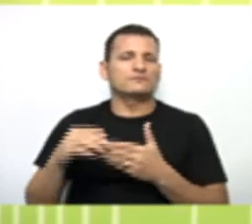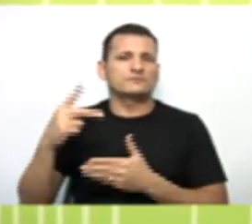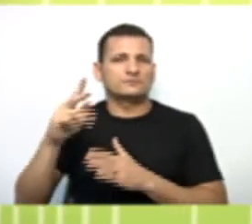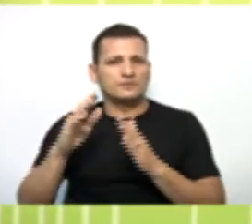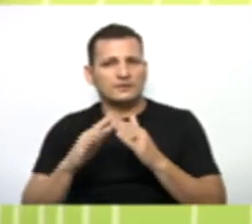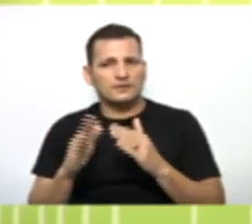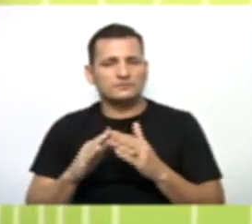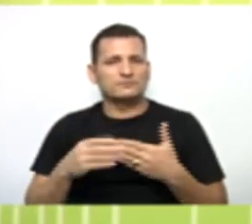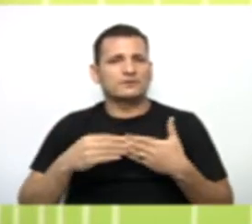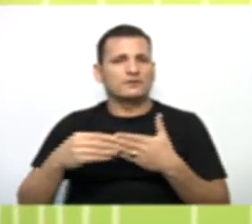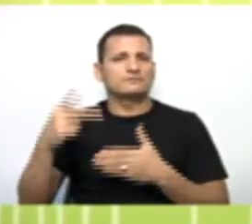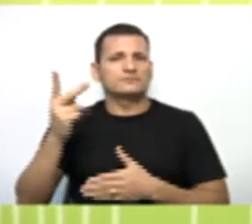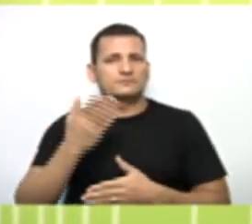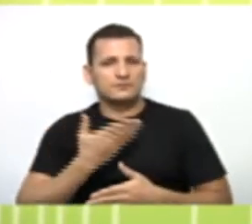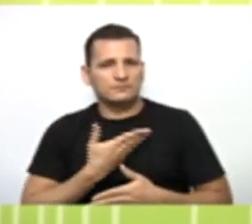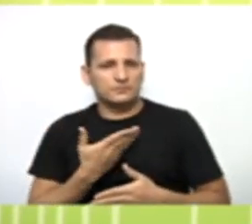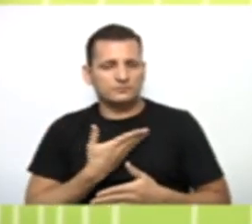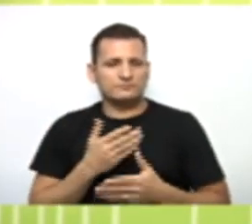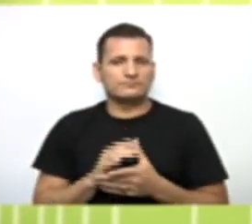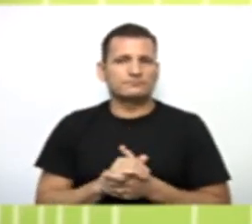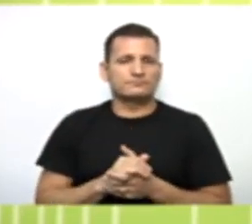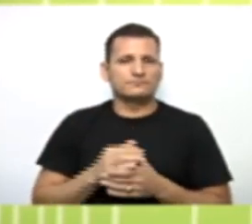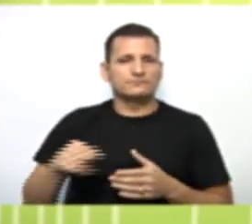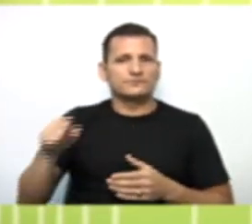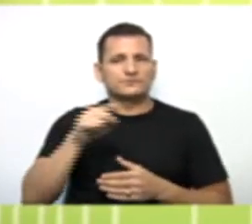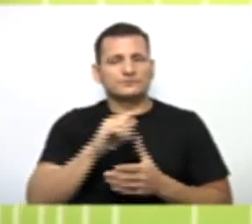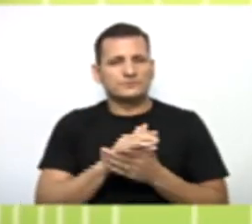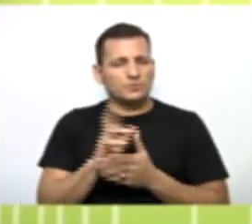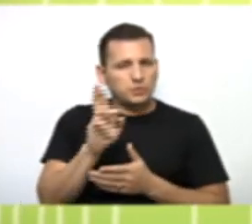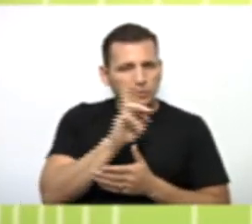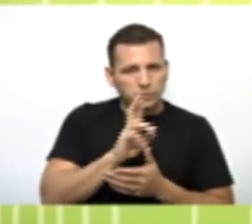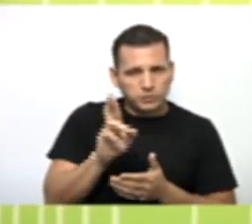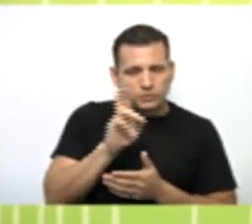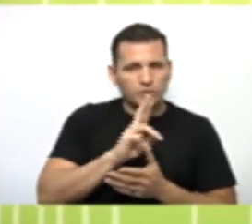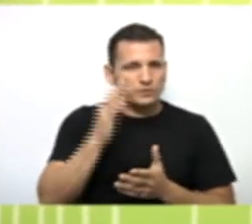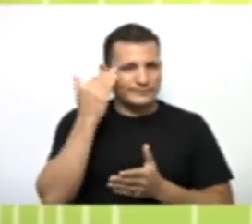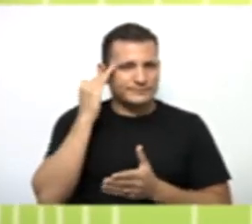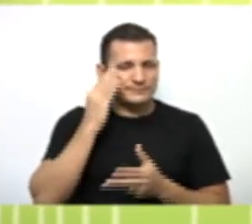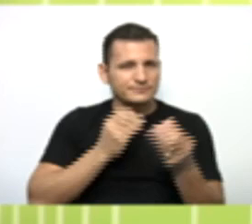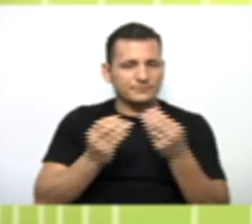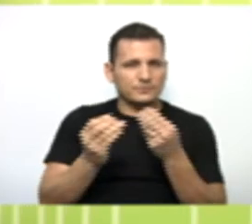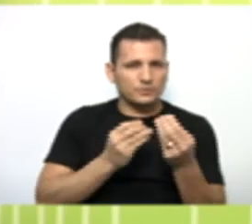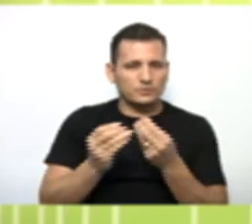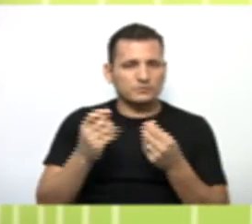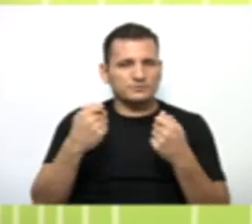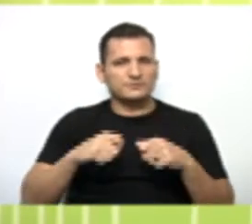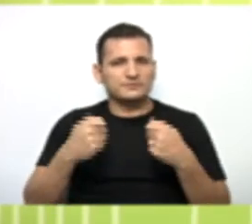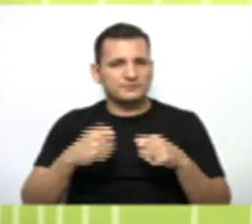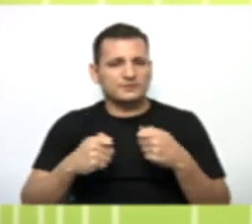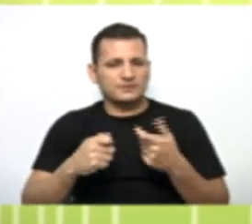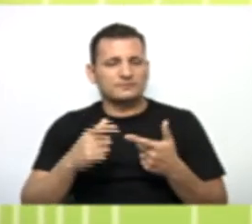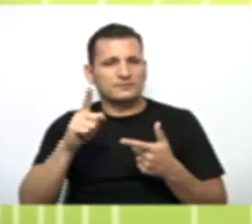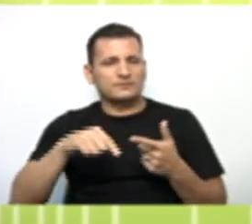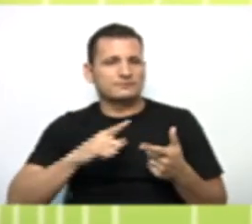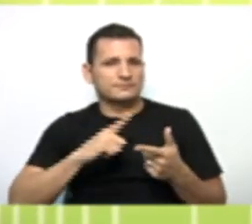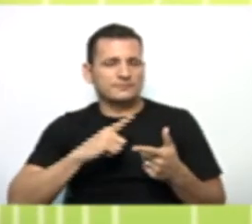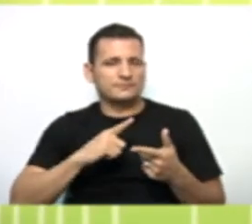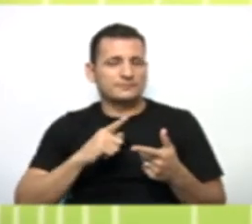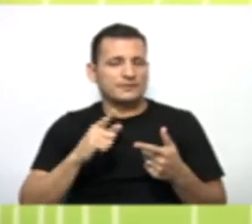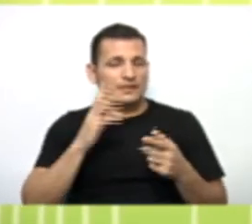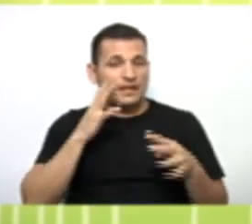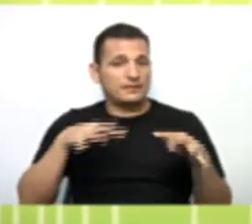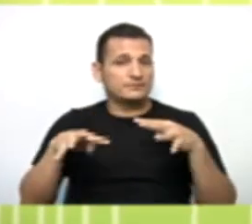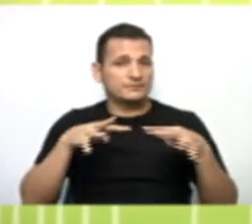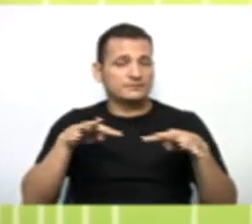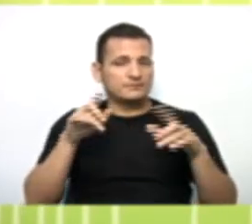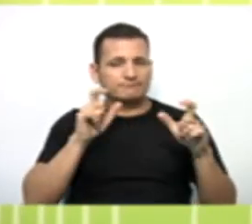seus amigos, para que vocês observem e entendam como necessário é ter atenção,